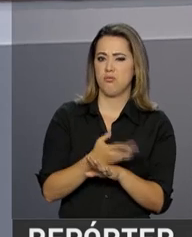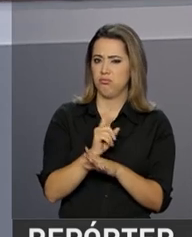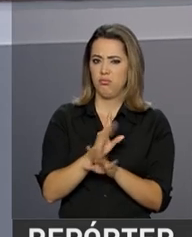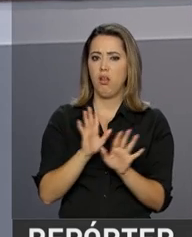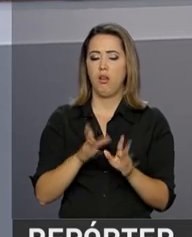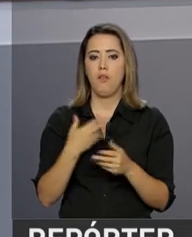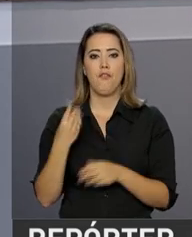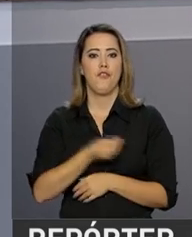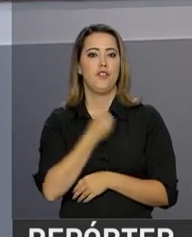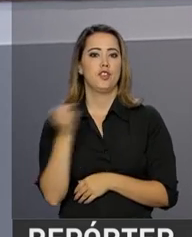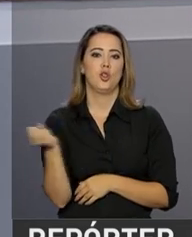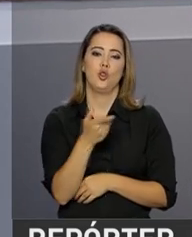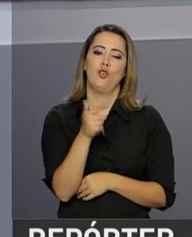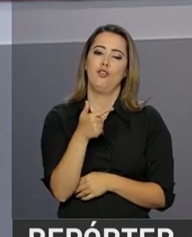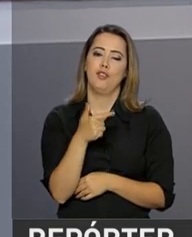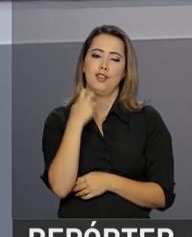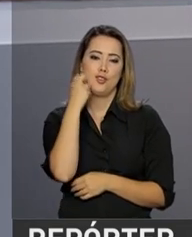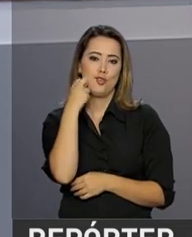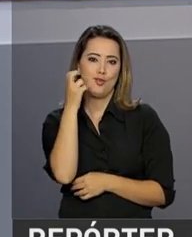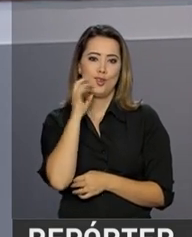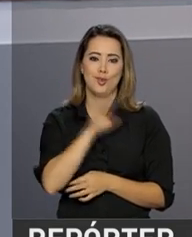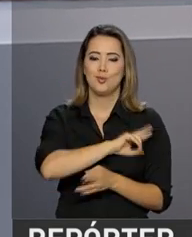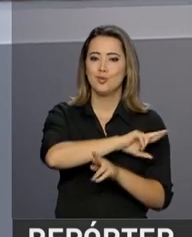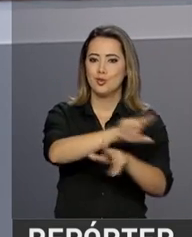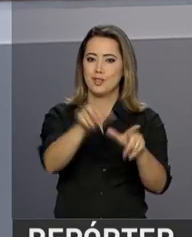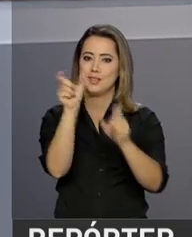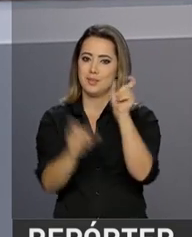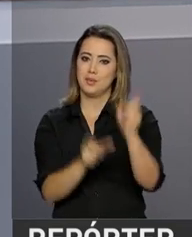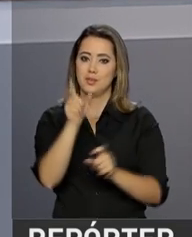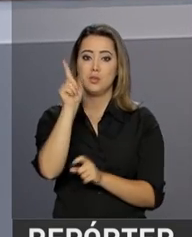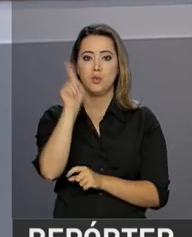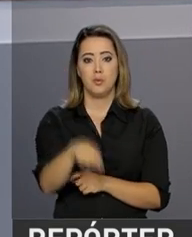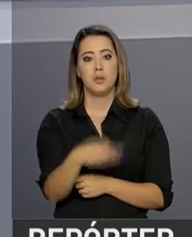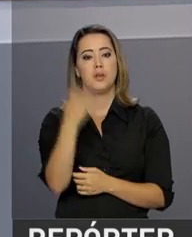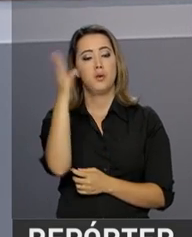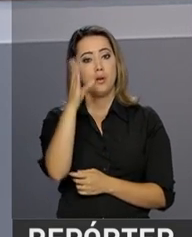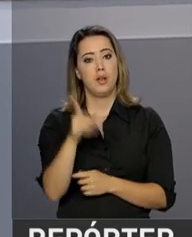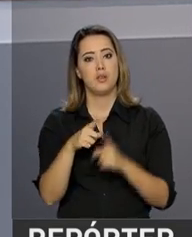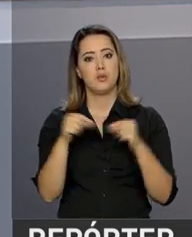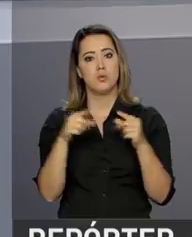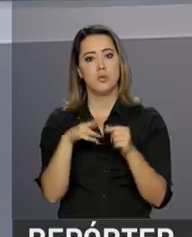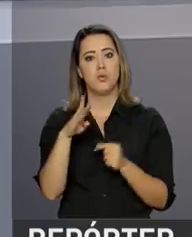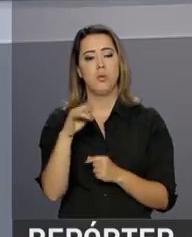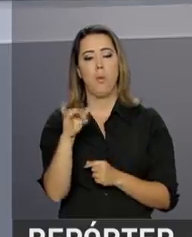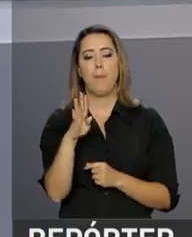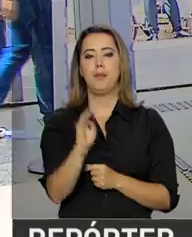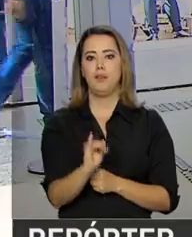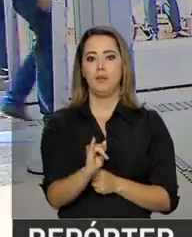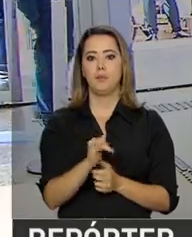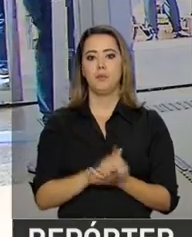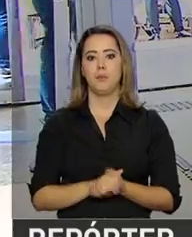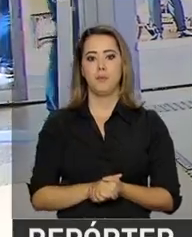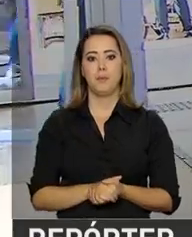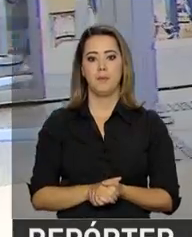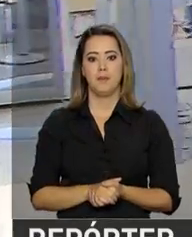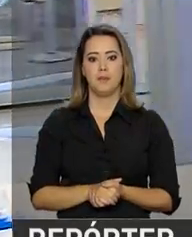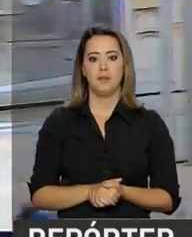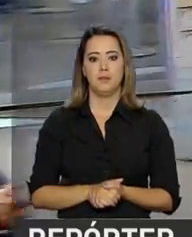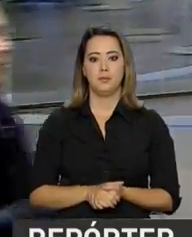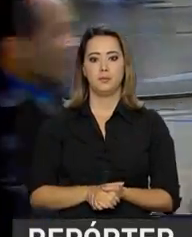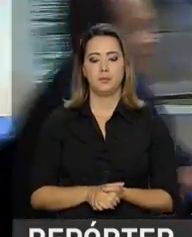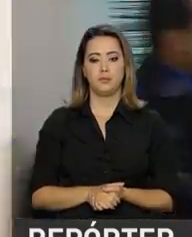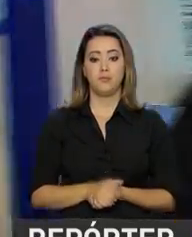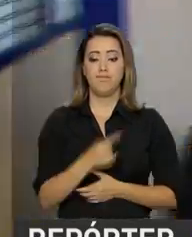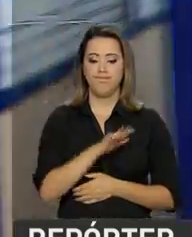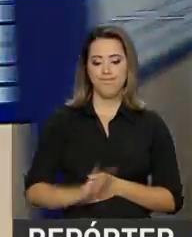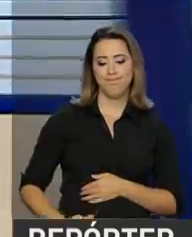nova e sem constrangimentos para milhares de pessoas como é o caso da Brasiliense Rubi desde